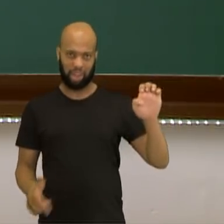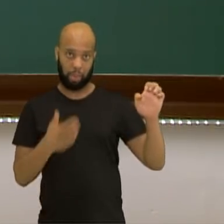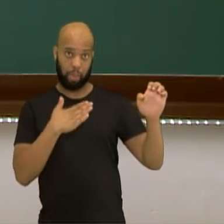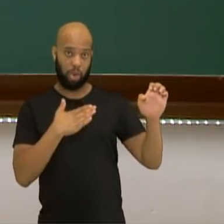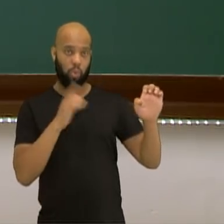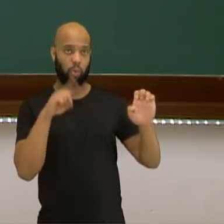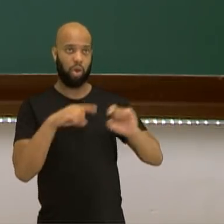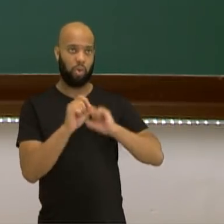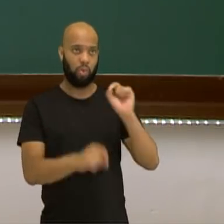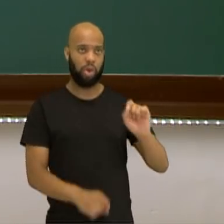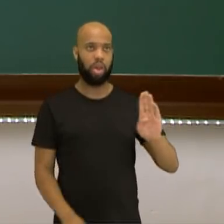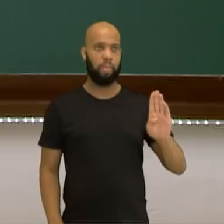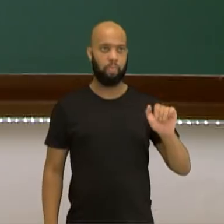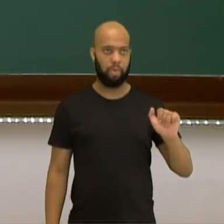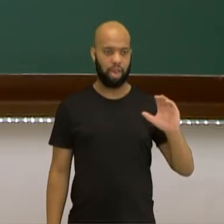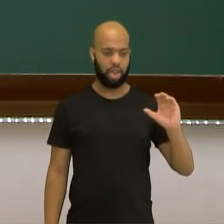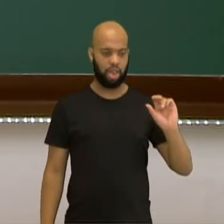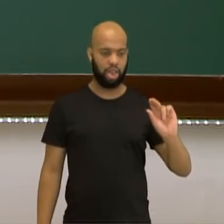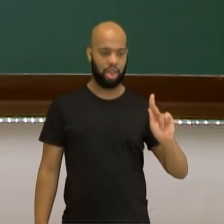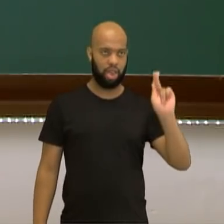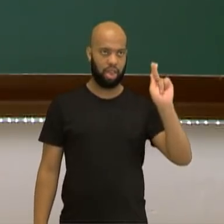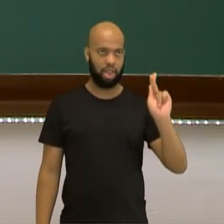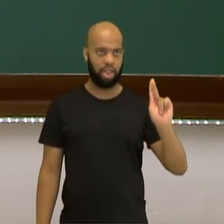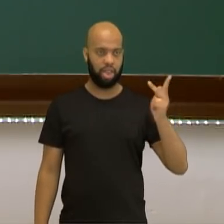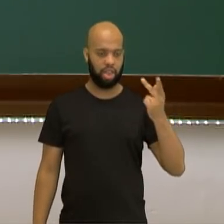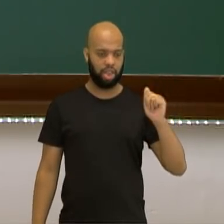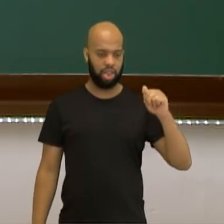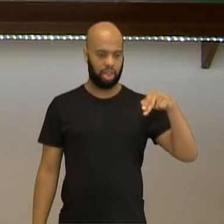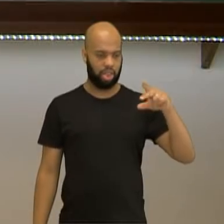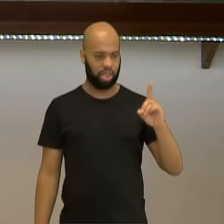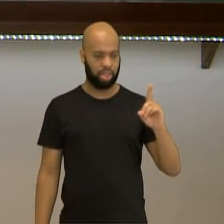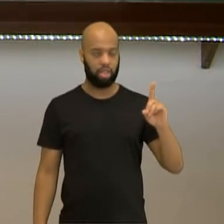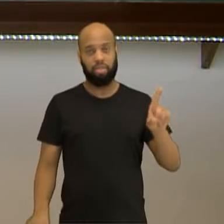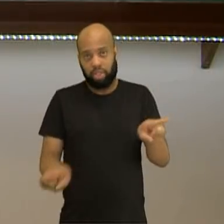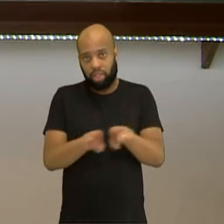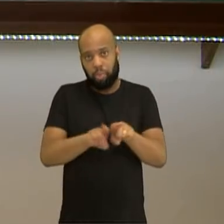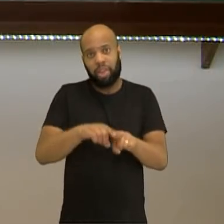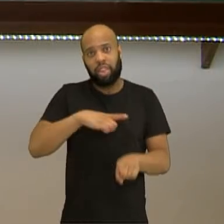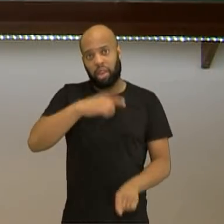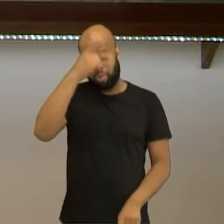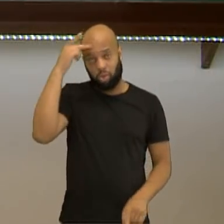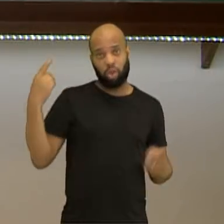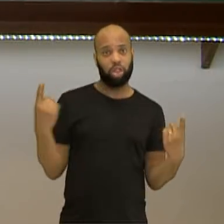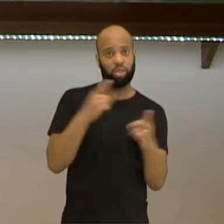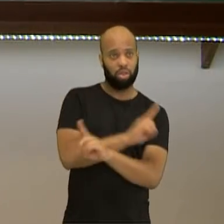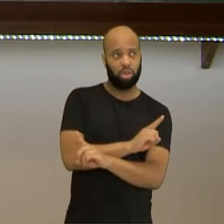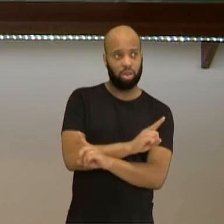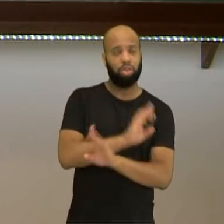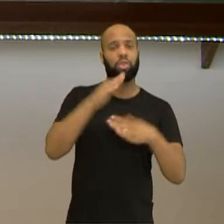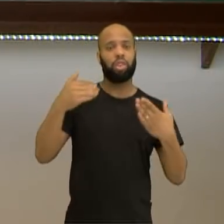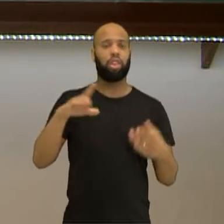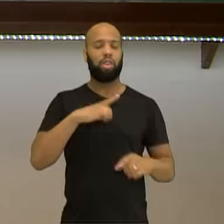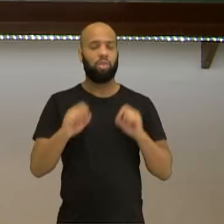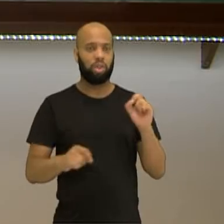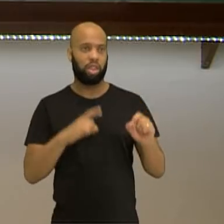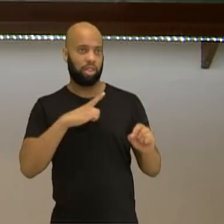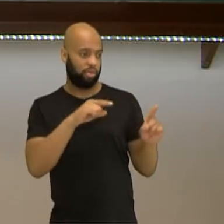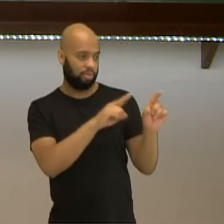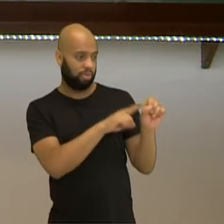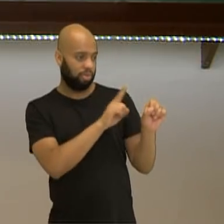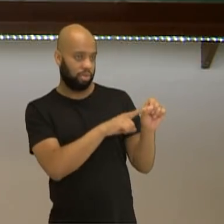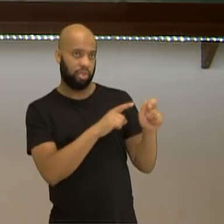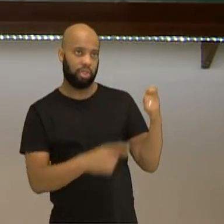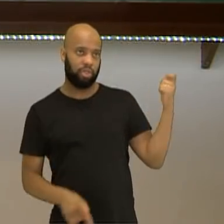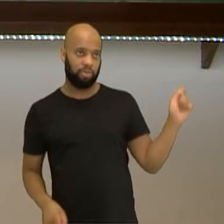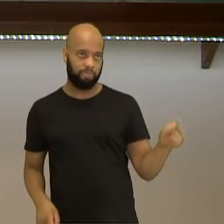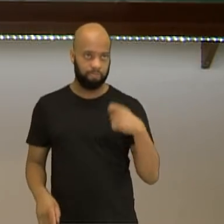também os estudantes que são canhoto, né? Que o lado é esquerdo. Então, o lado esquerdo vai ser o